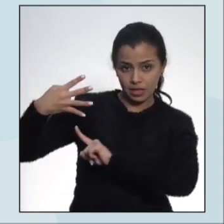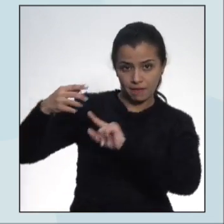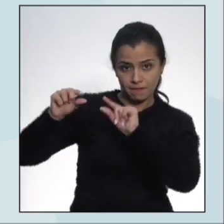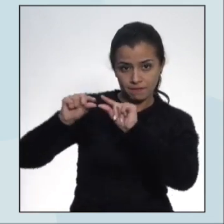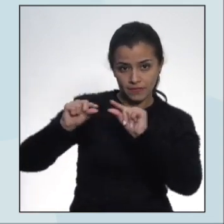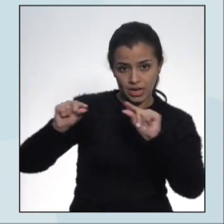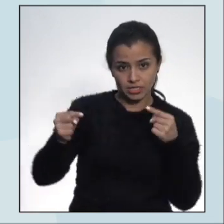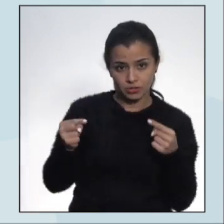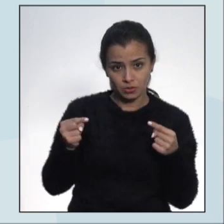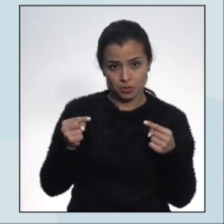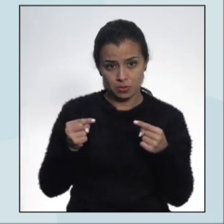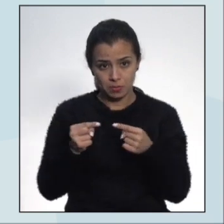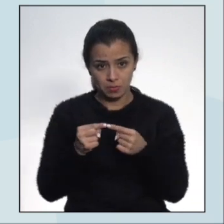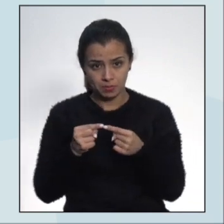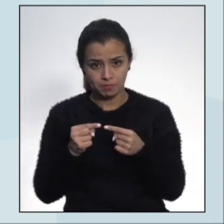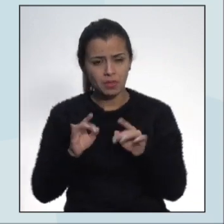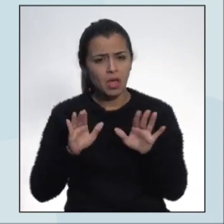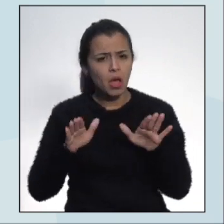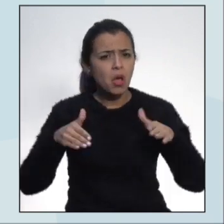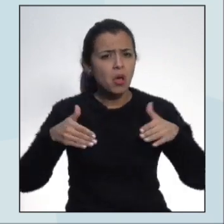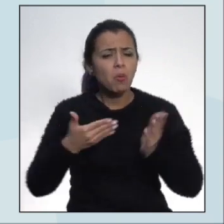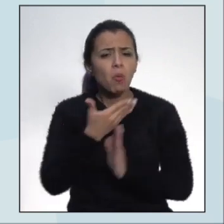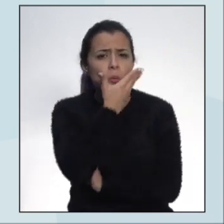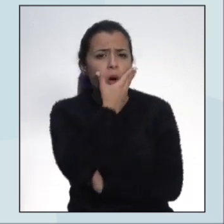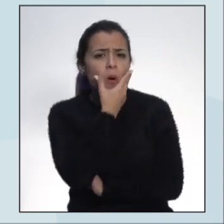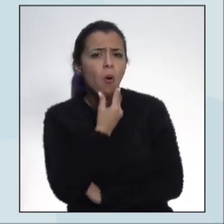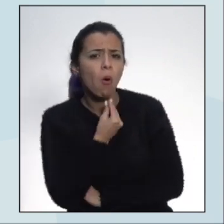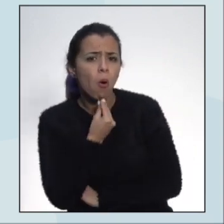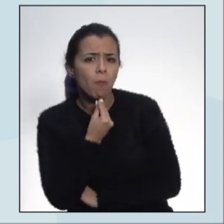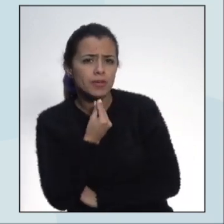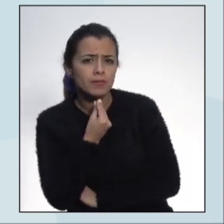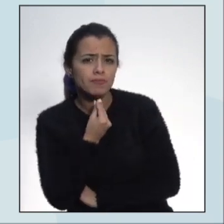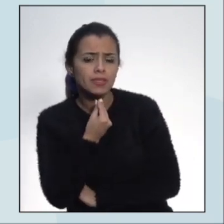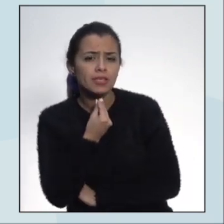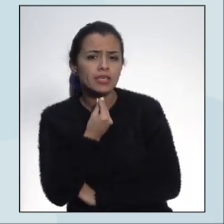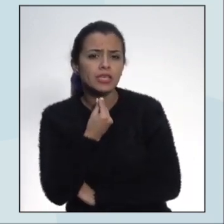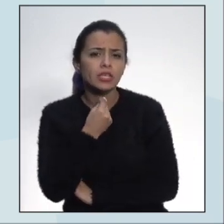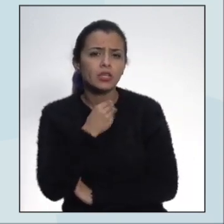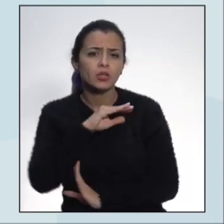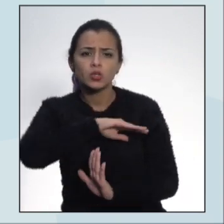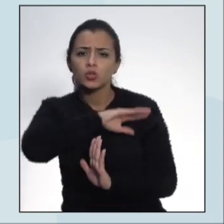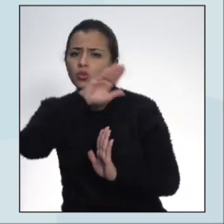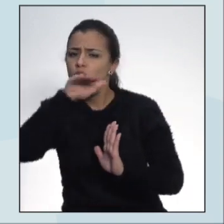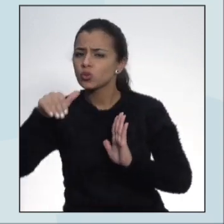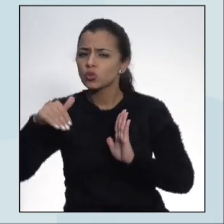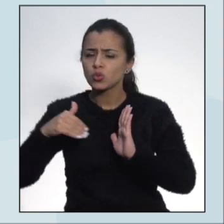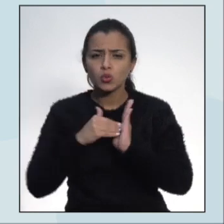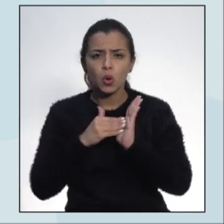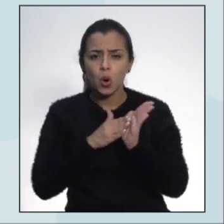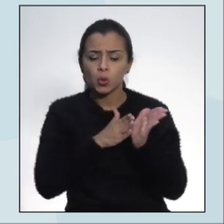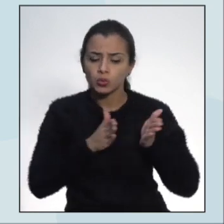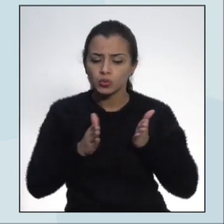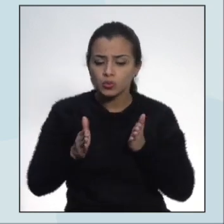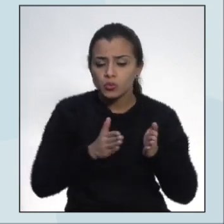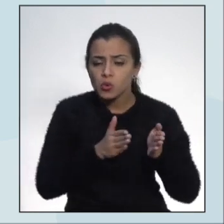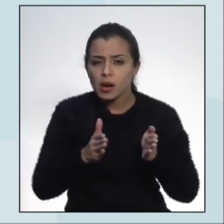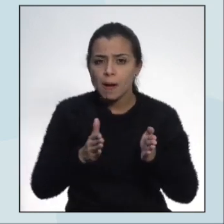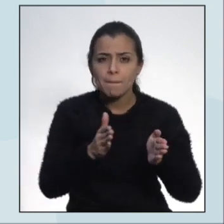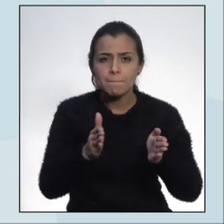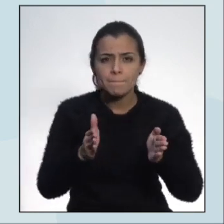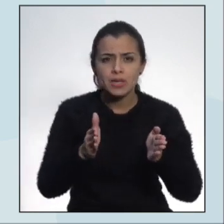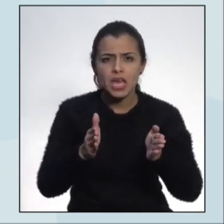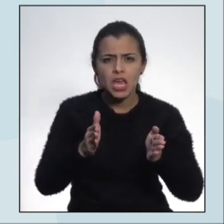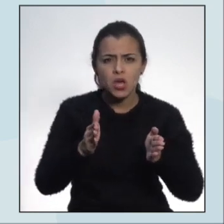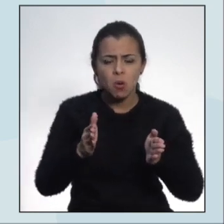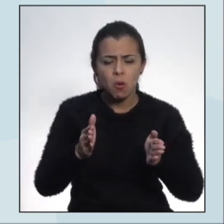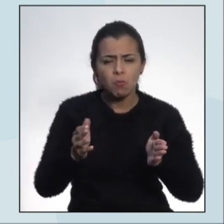Ele fala: qual o homem que, resolvido a empregar todos os meios, não consegue enriquecer-se, né? Ou